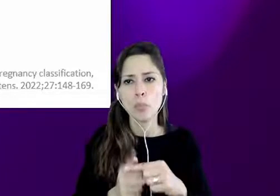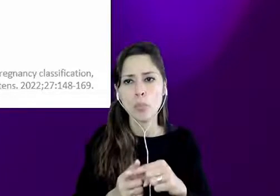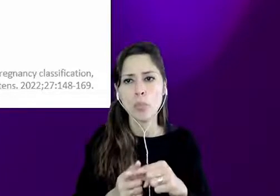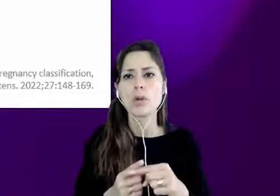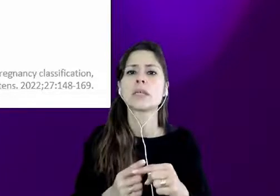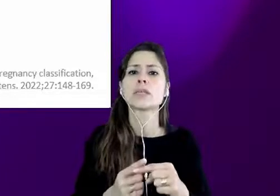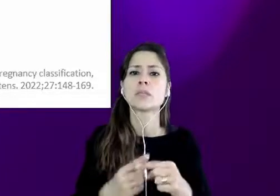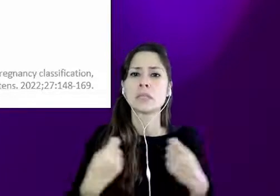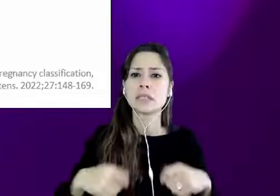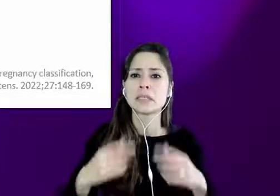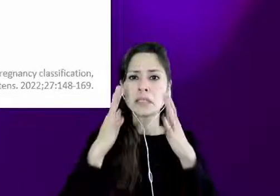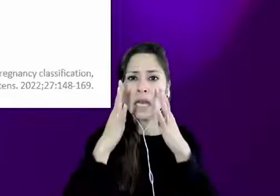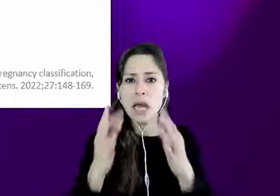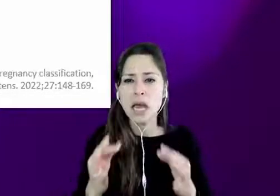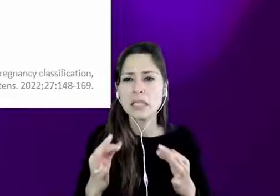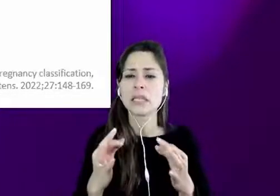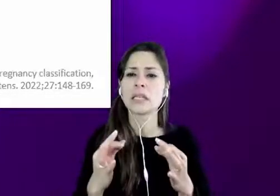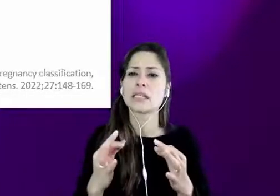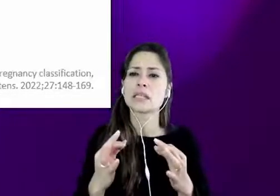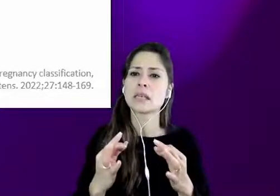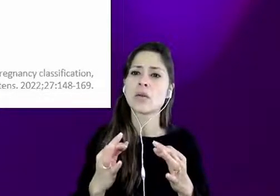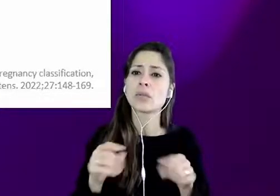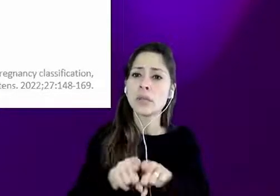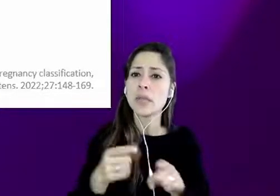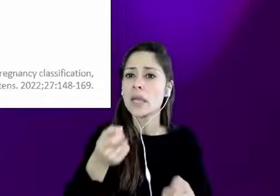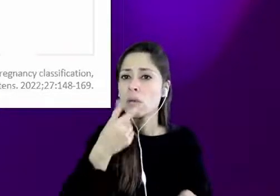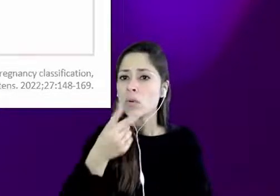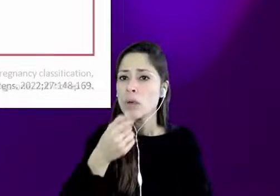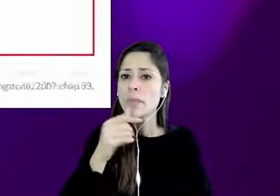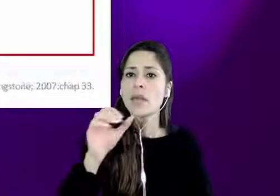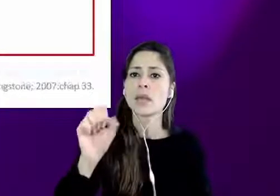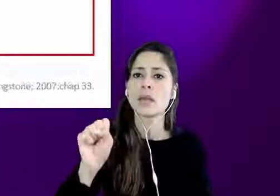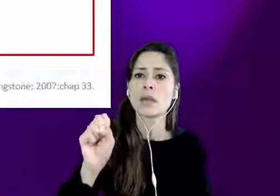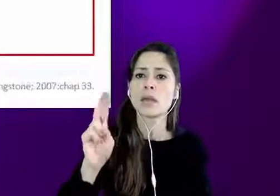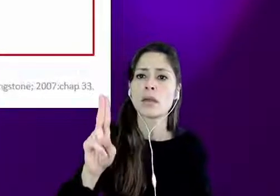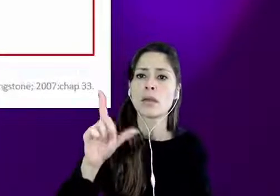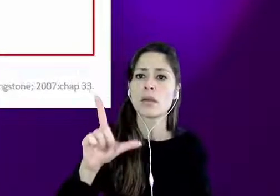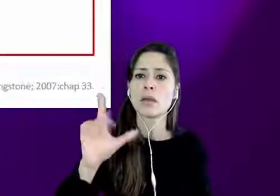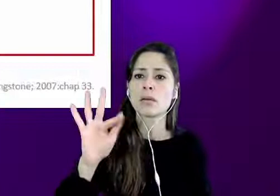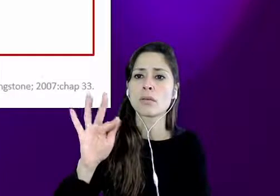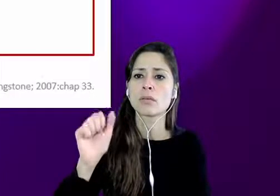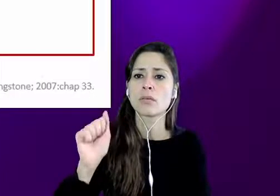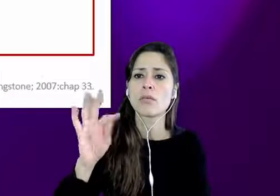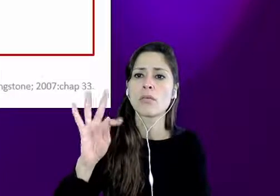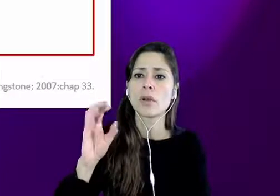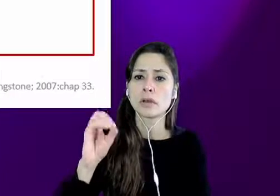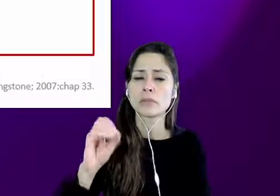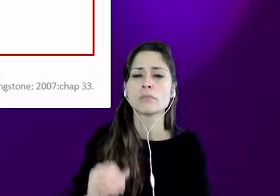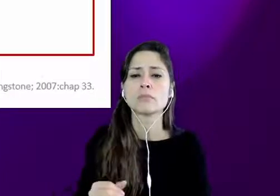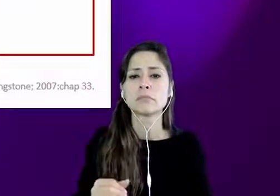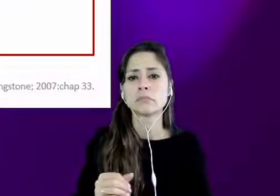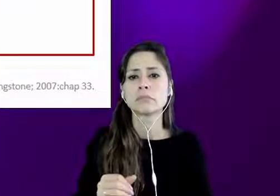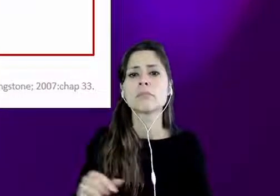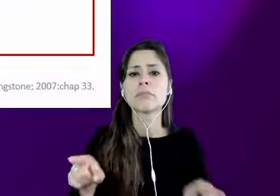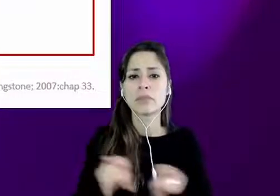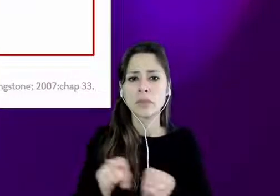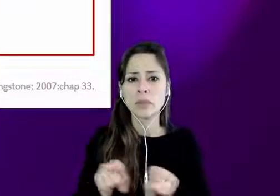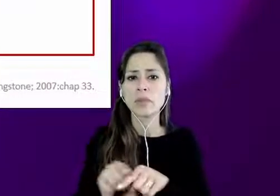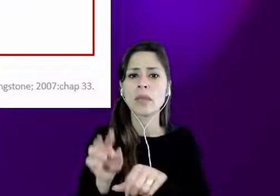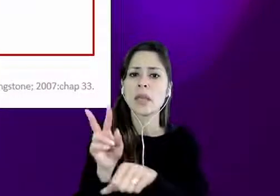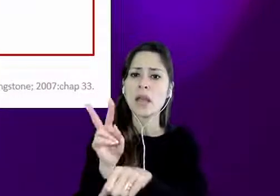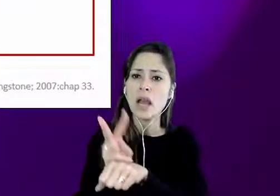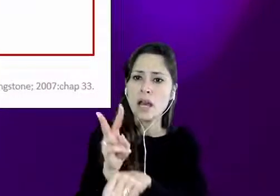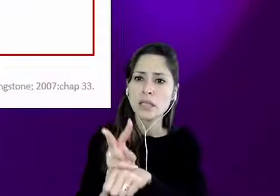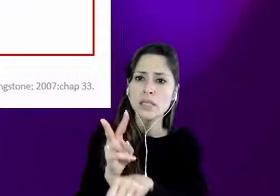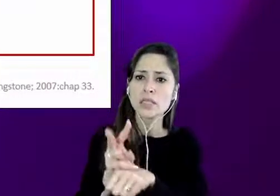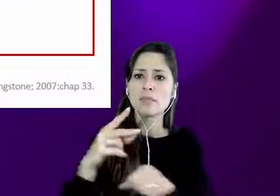ela sugere o uso de sulfato de magnésio nas crises hipertensivas, mesmo sem sintomas neurológicos. E o atendimento à eclâmpsia tem a